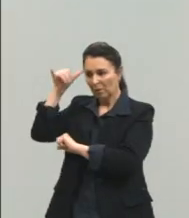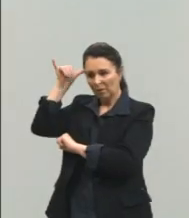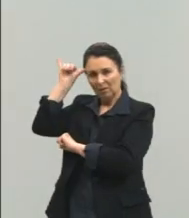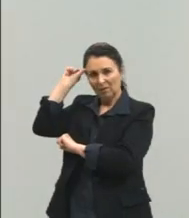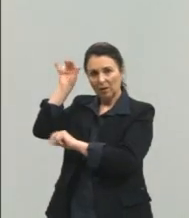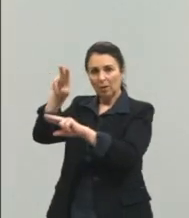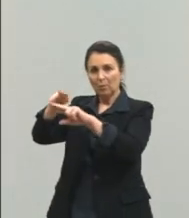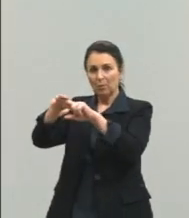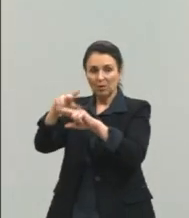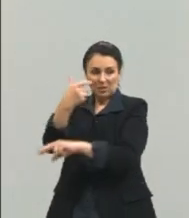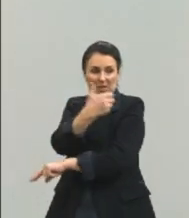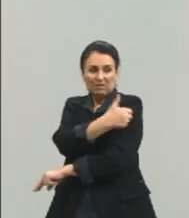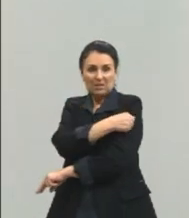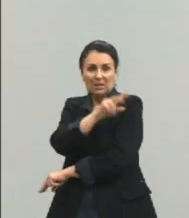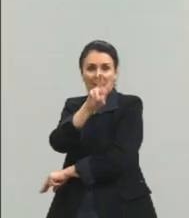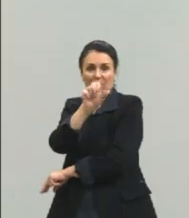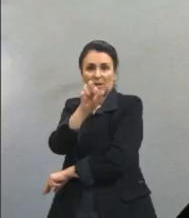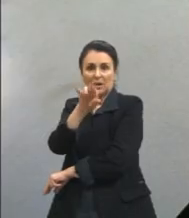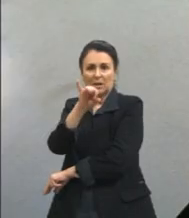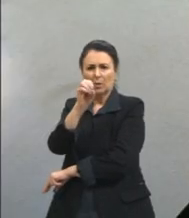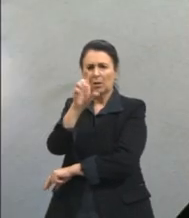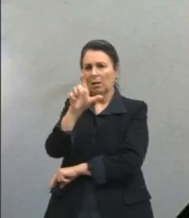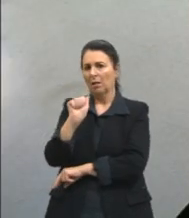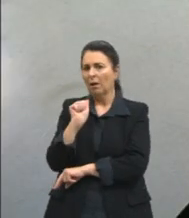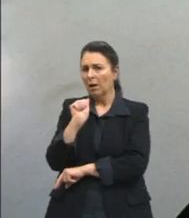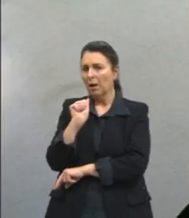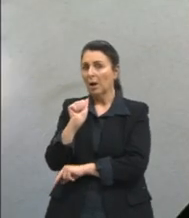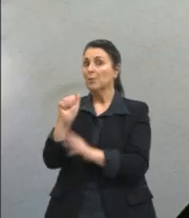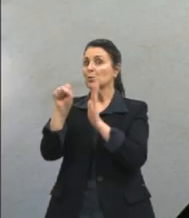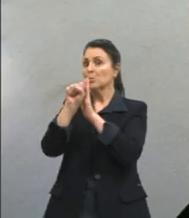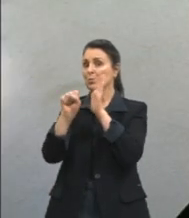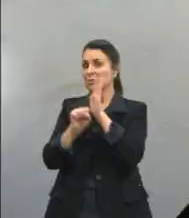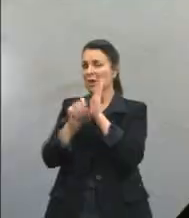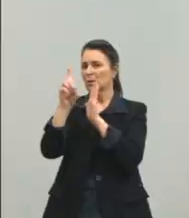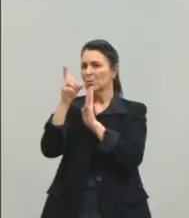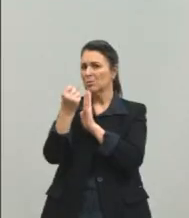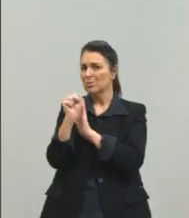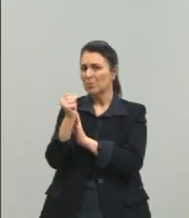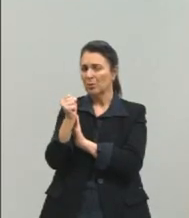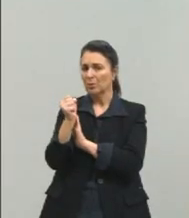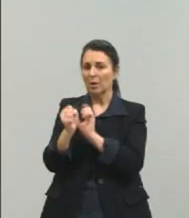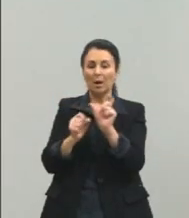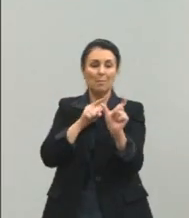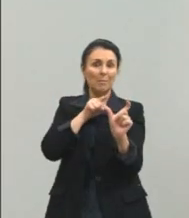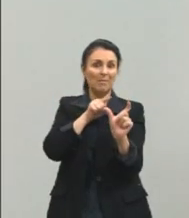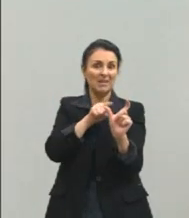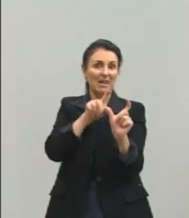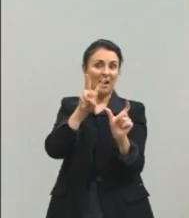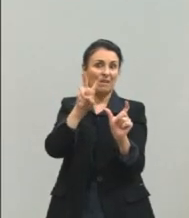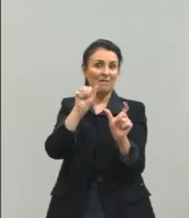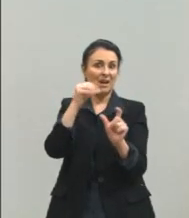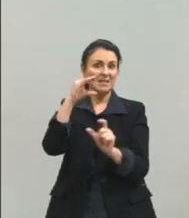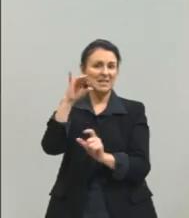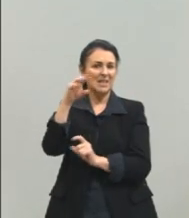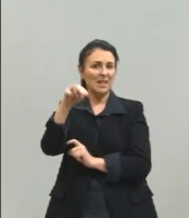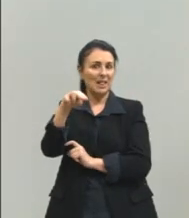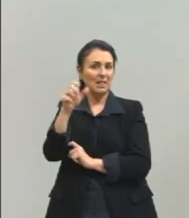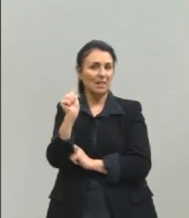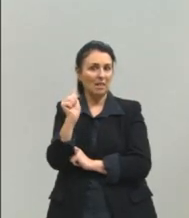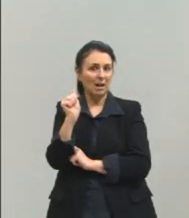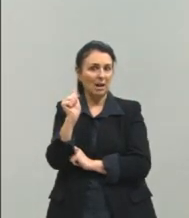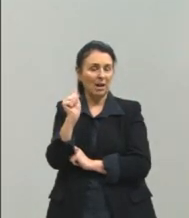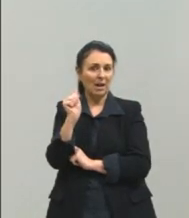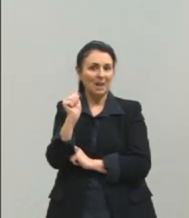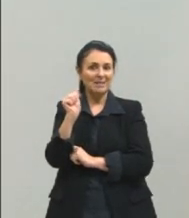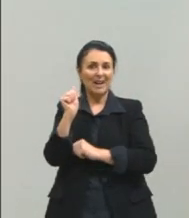a vacina da varíola, né? É a história que se repete, né? E é interessante que a própria palavra vacina vem desse radical de